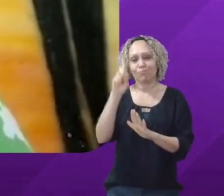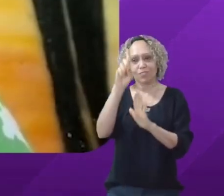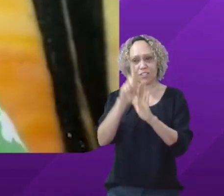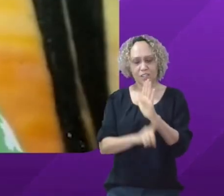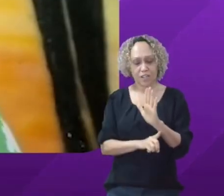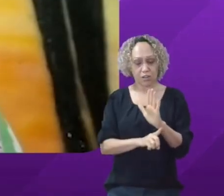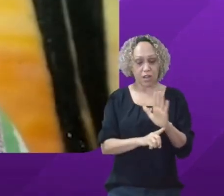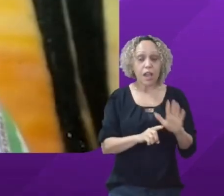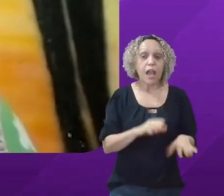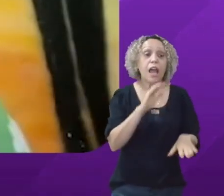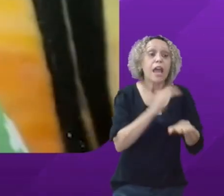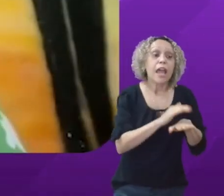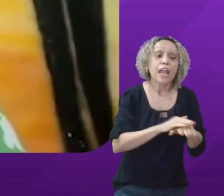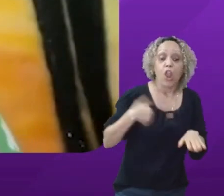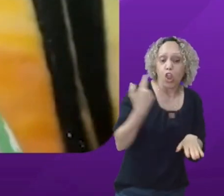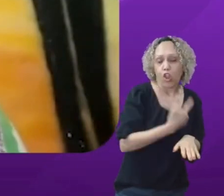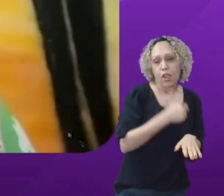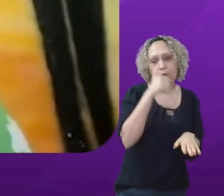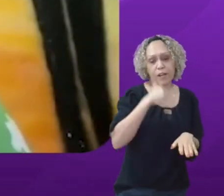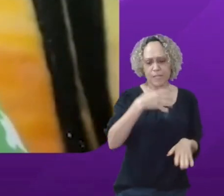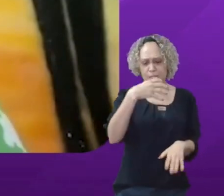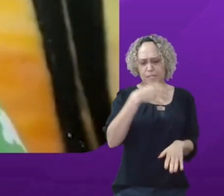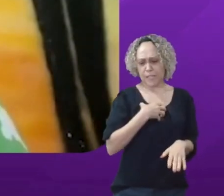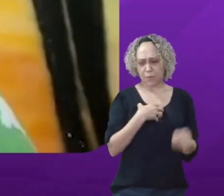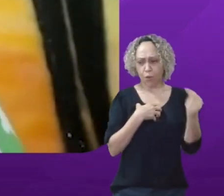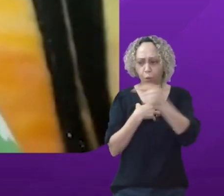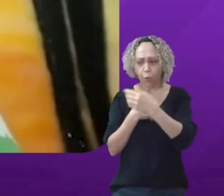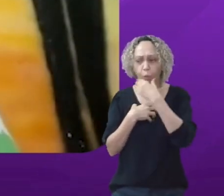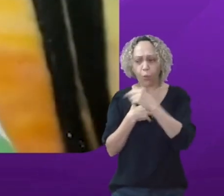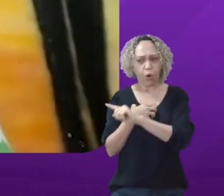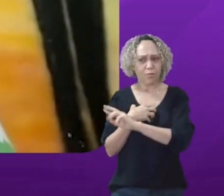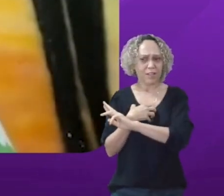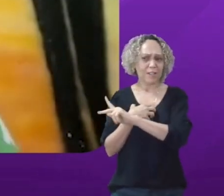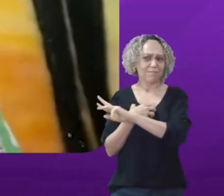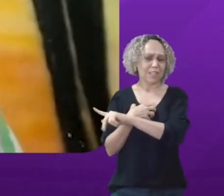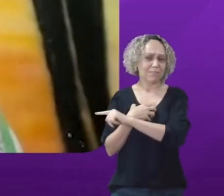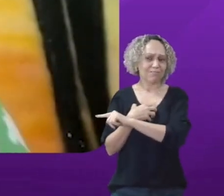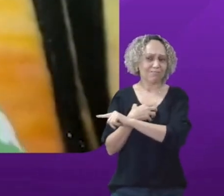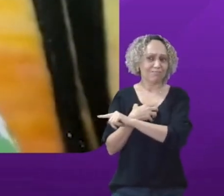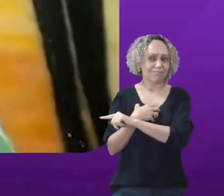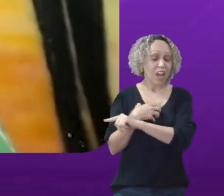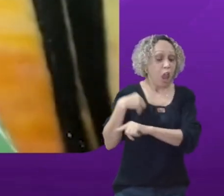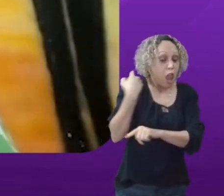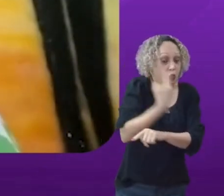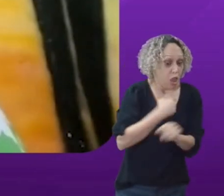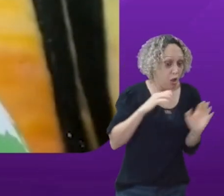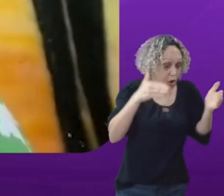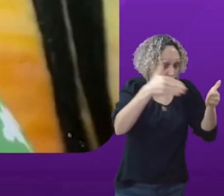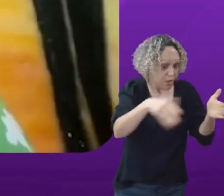que sabe o que uma mulher precisa e o que ela sente. Então, para isso, nós precisamos estar lá no